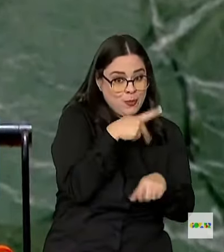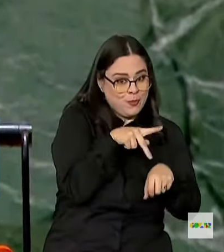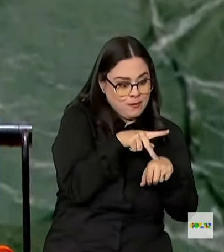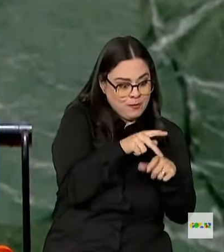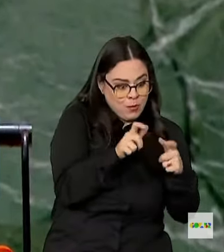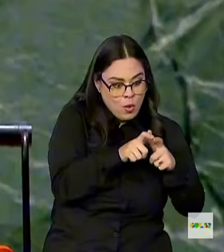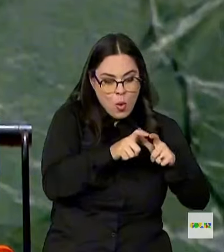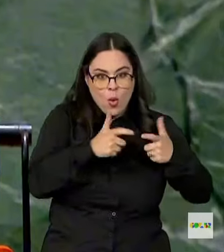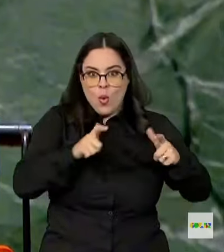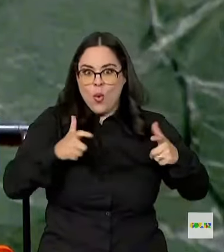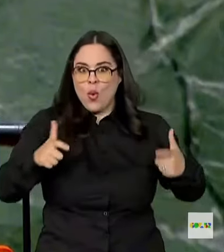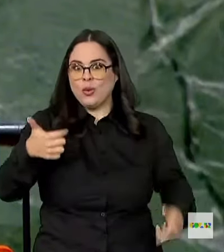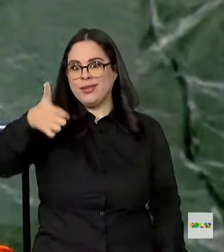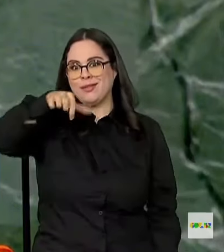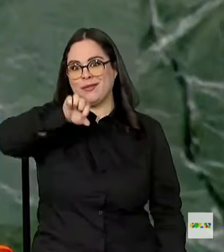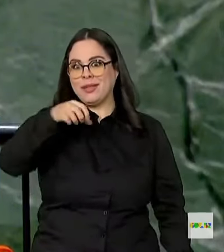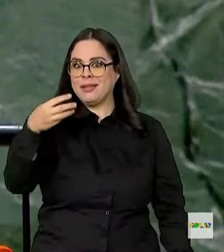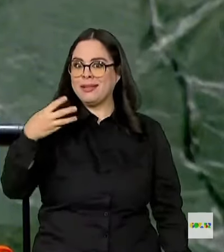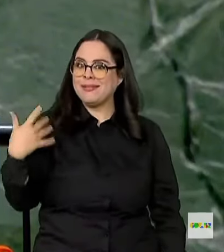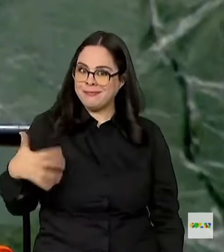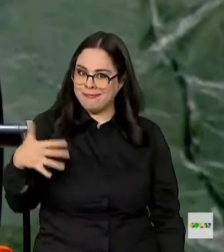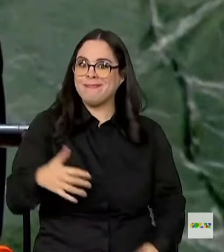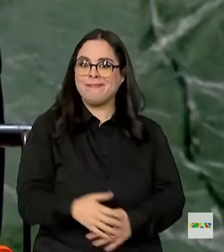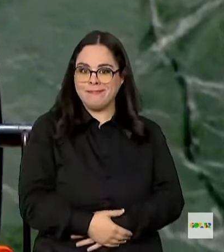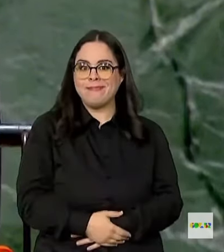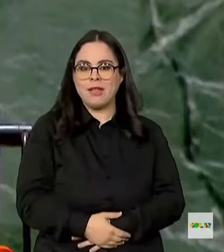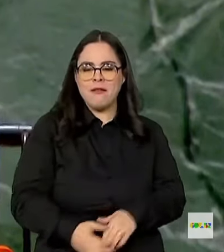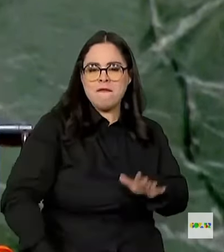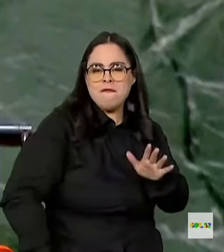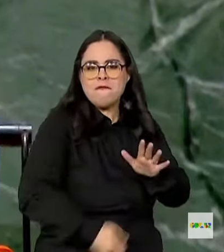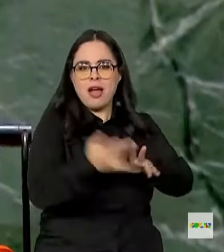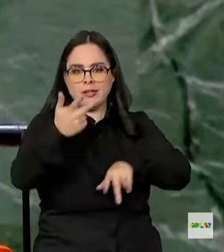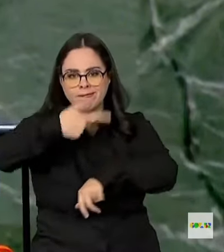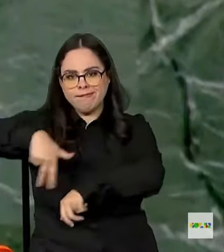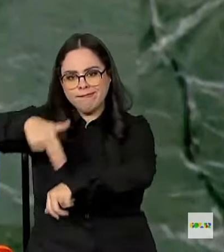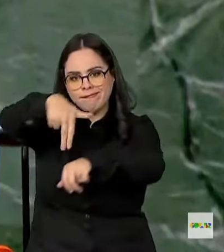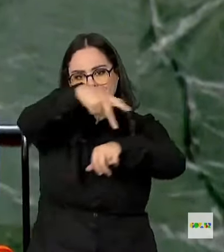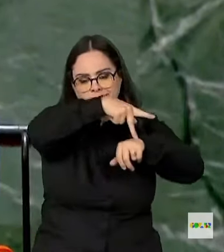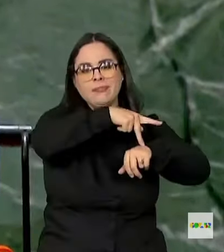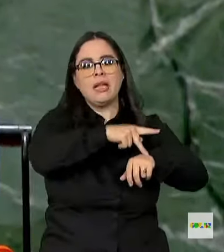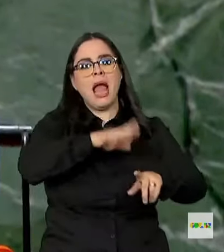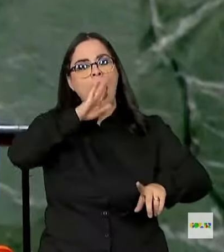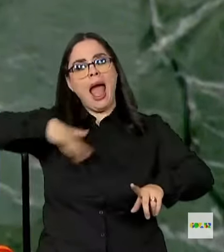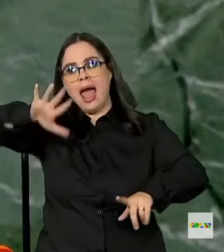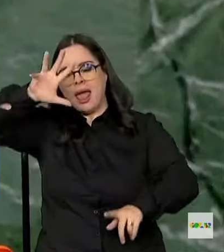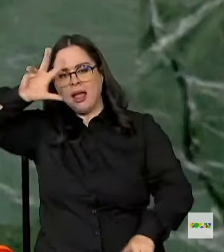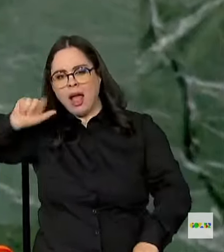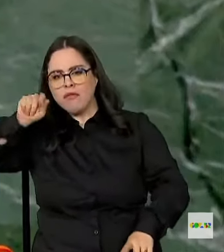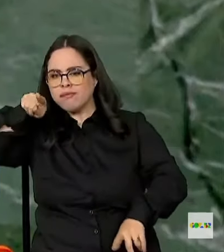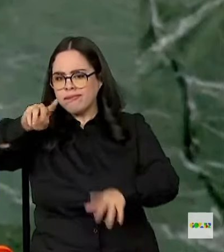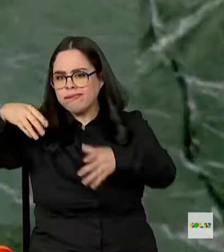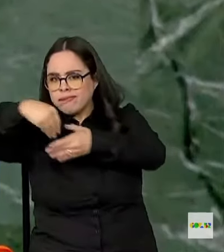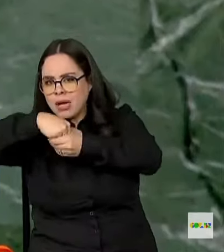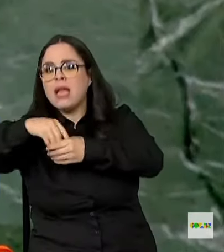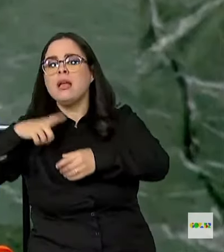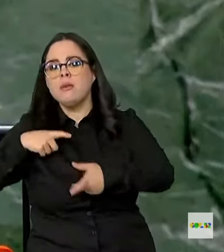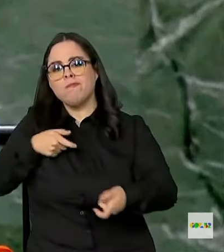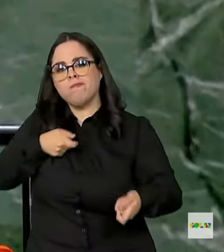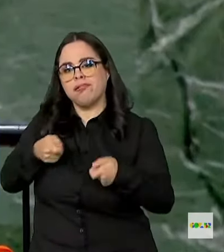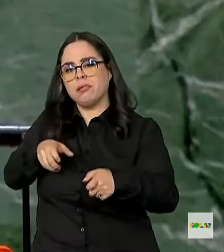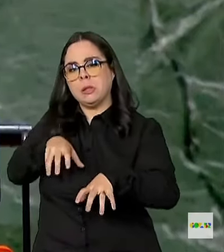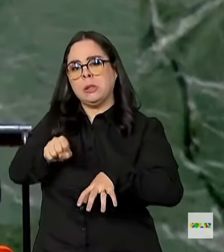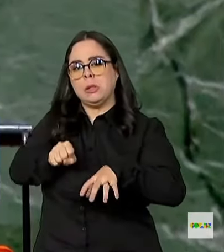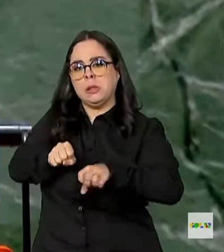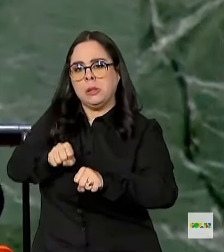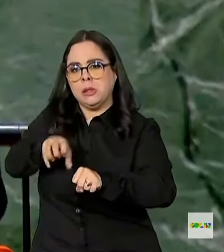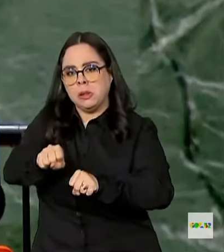somos 193. Várias nações, principalmente no continente africano, estavam sob domínio colonial e